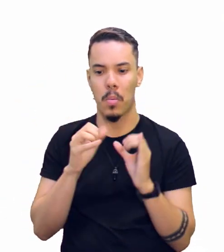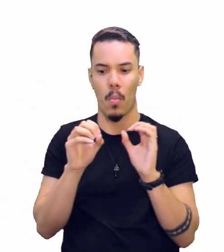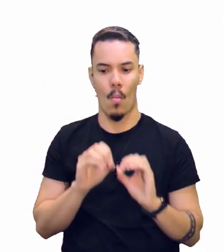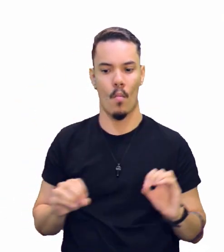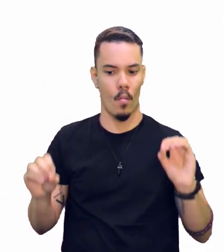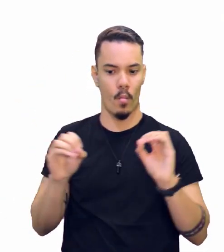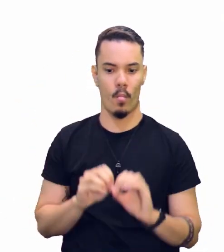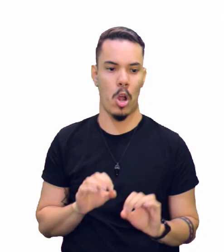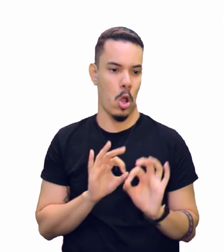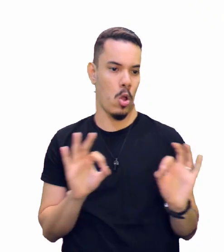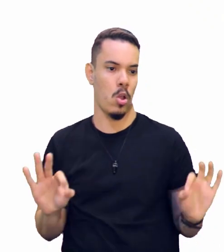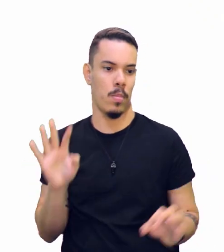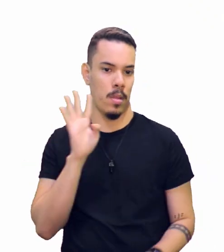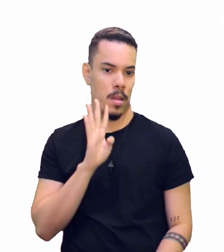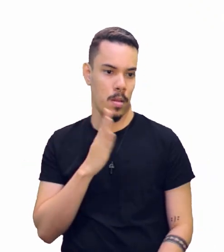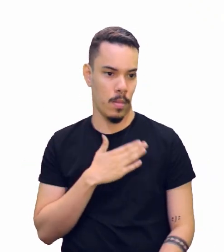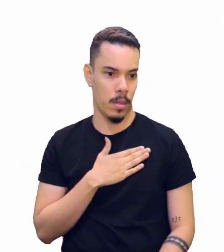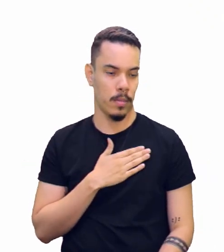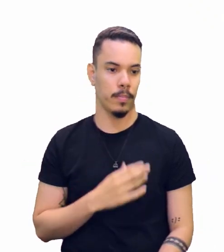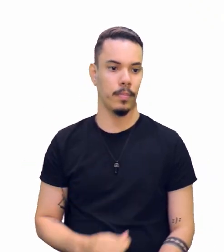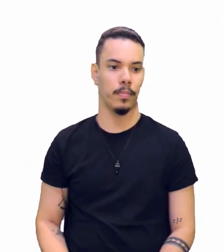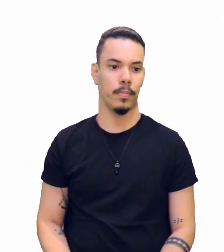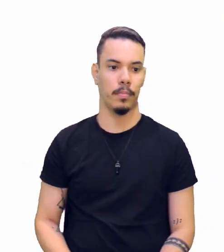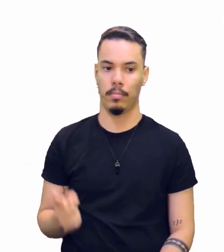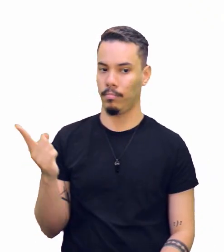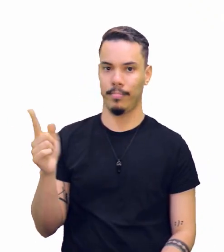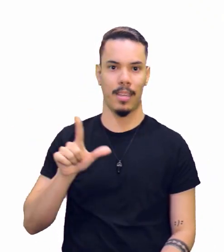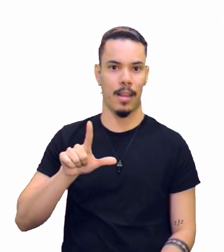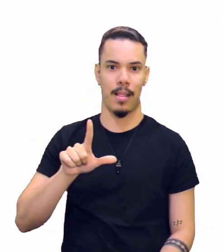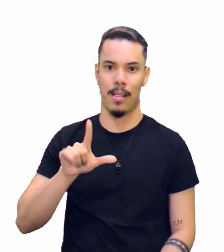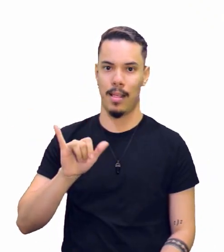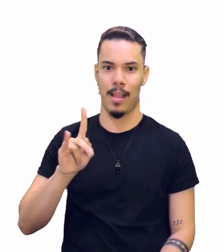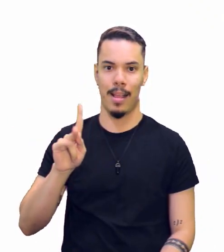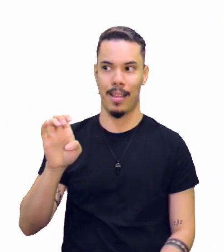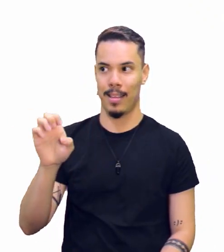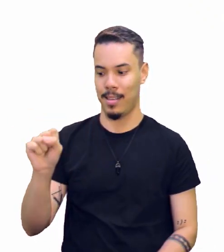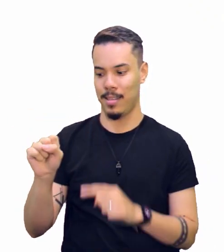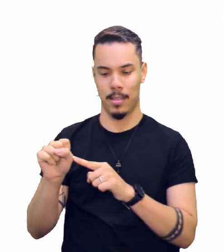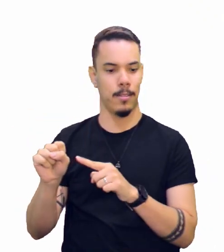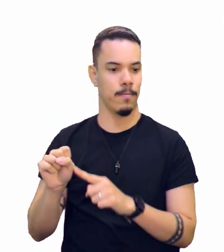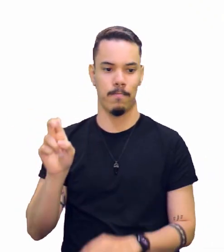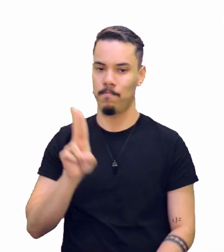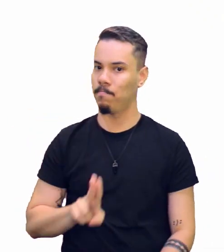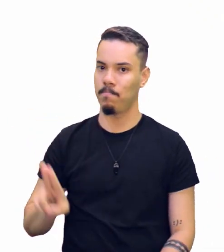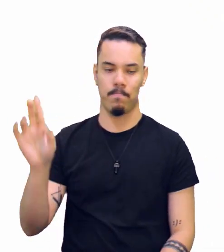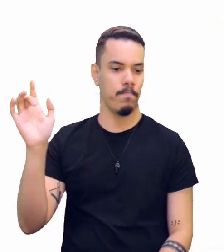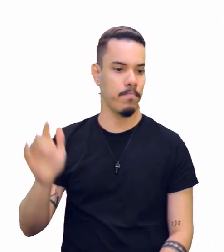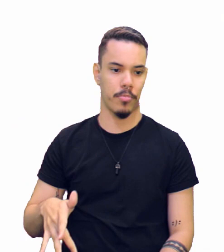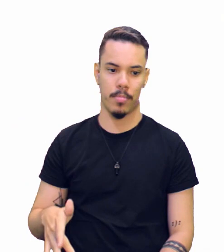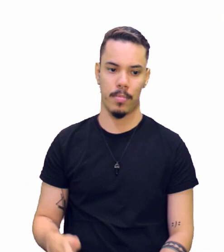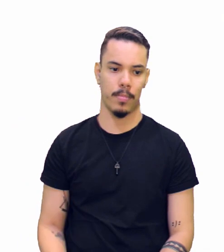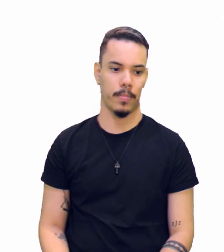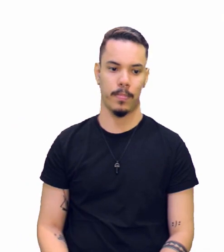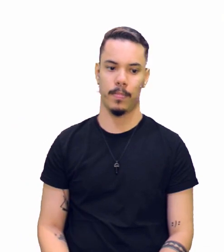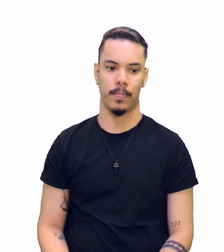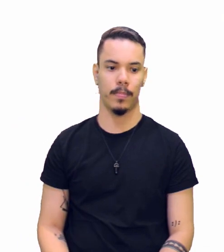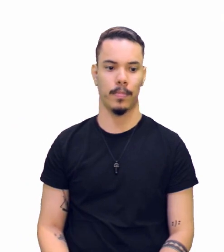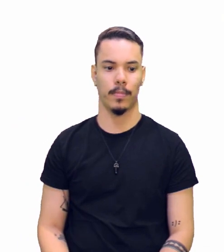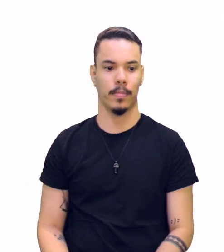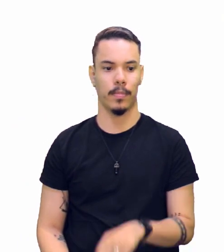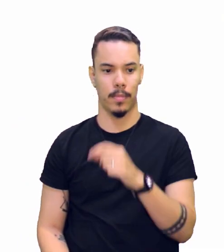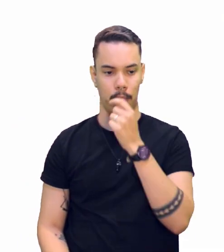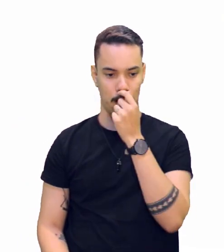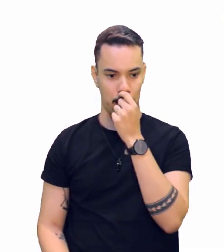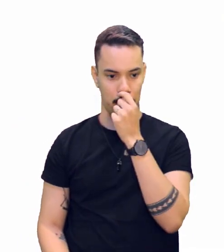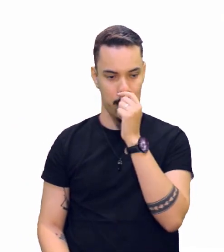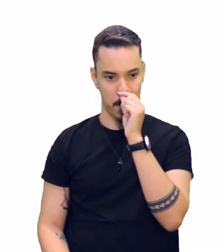legal mas eu tenho likes aqui que obviamente não vou Us por causa desse S esse S só viria na forma afirmativa na